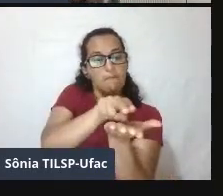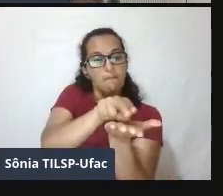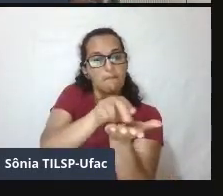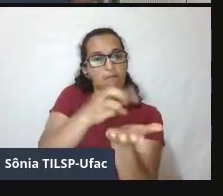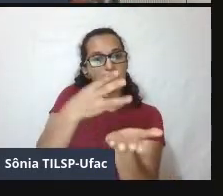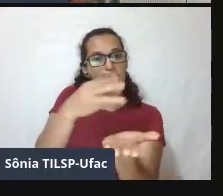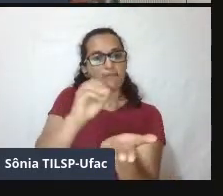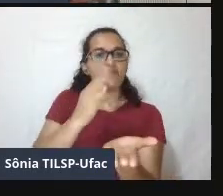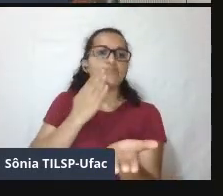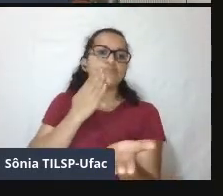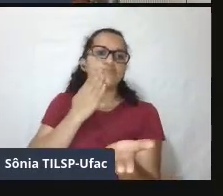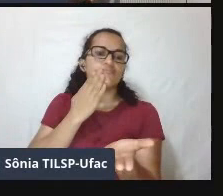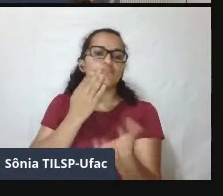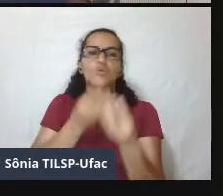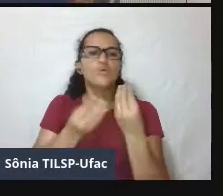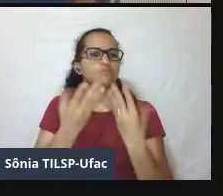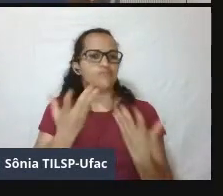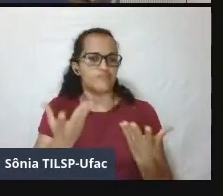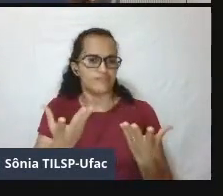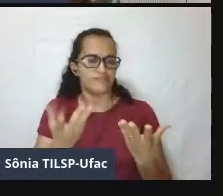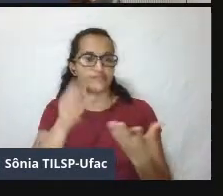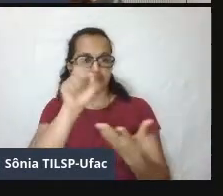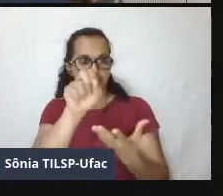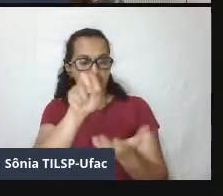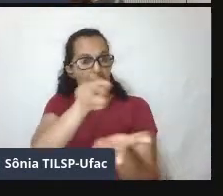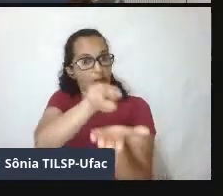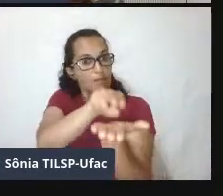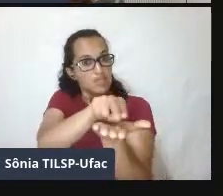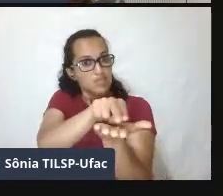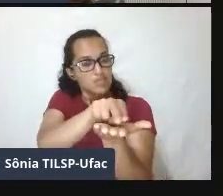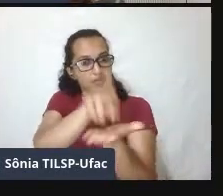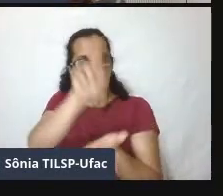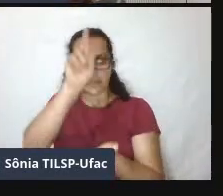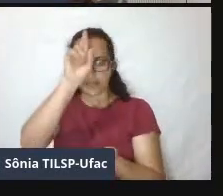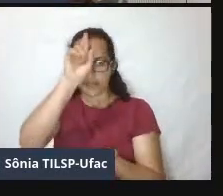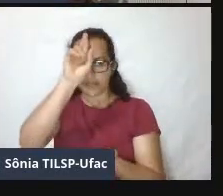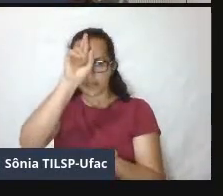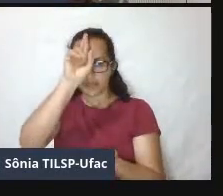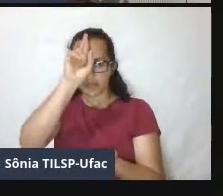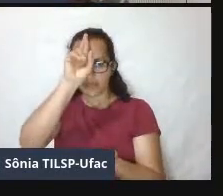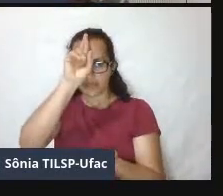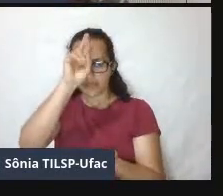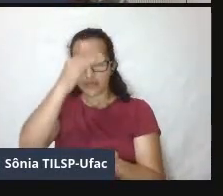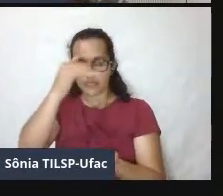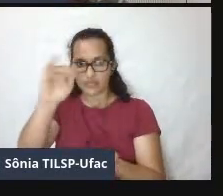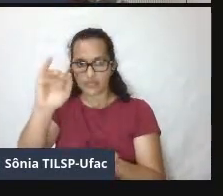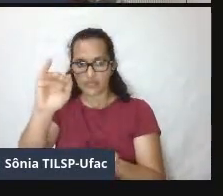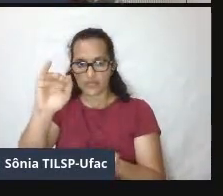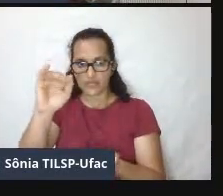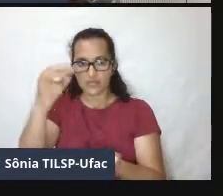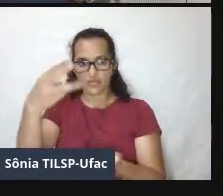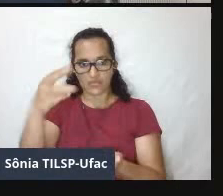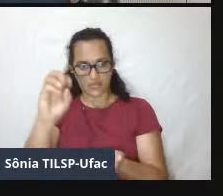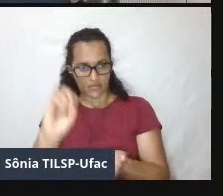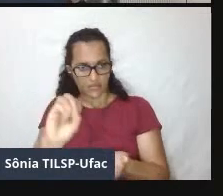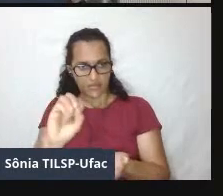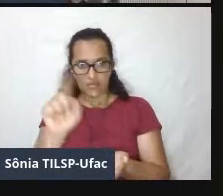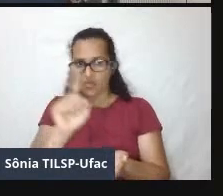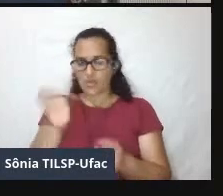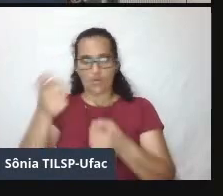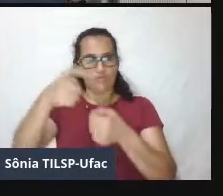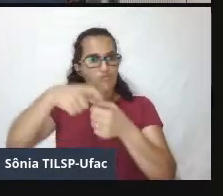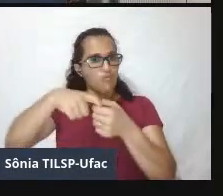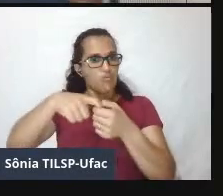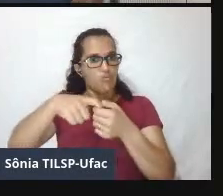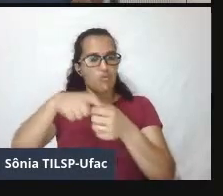aconteceu? Esse paciente, às 12h30, teve uma parada cardiorrespiratória e ele não voltou mesmo depois de 40 minutos de